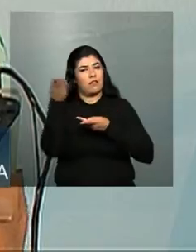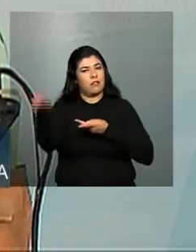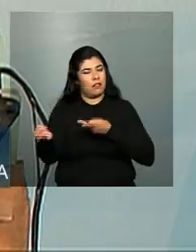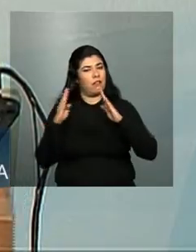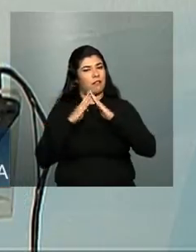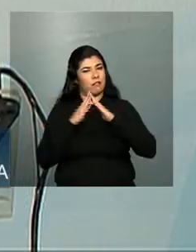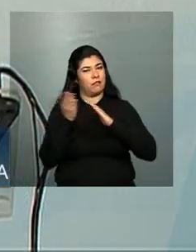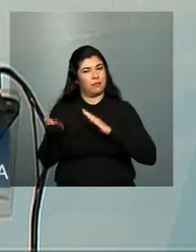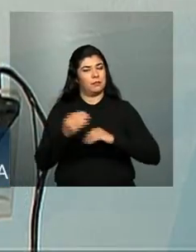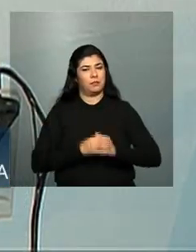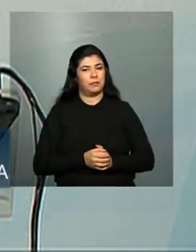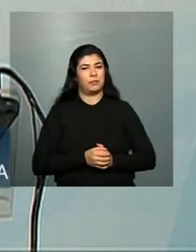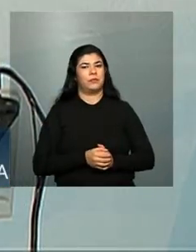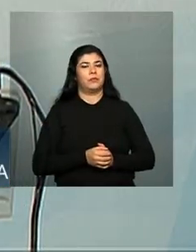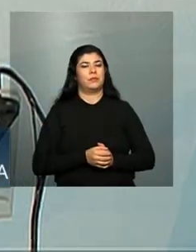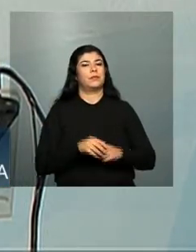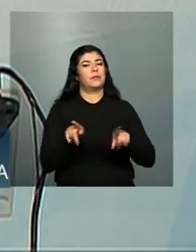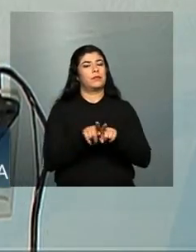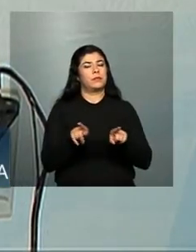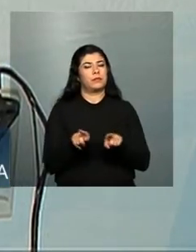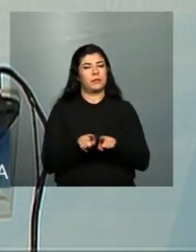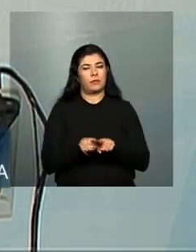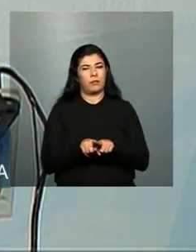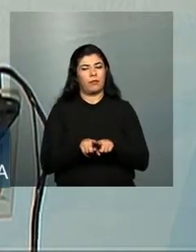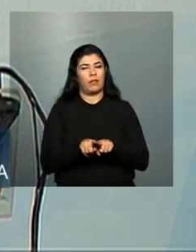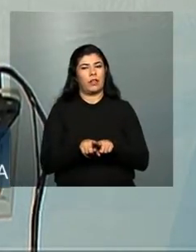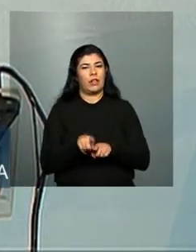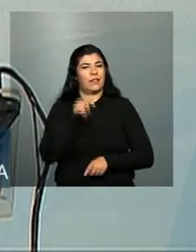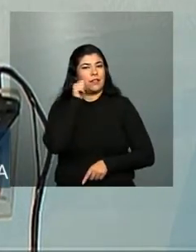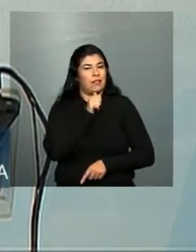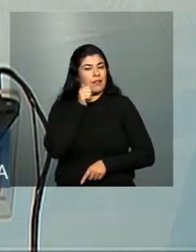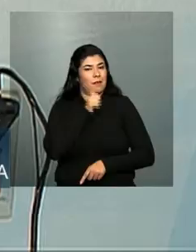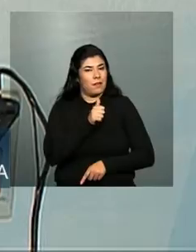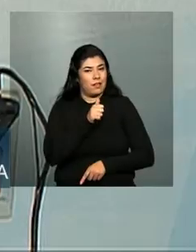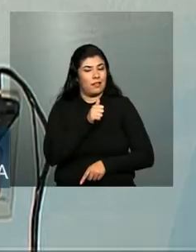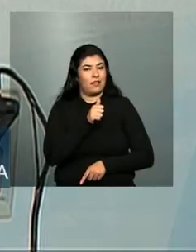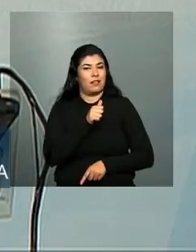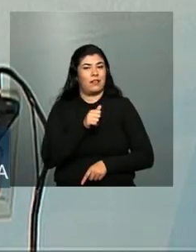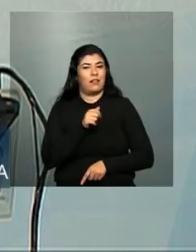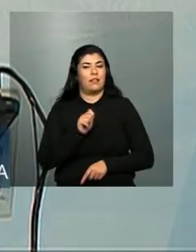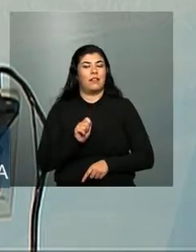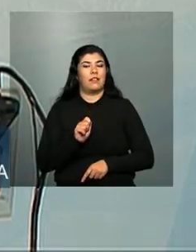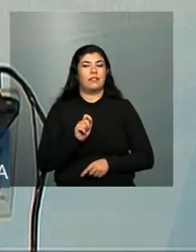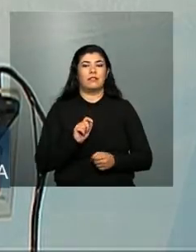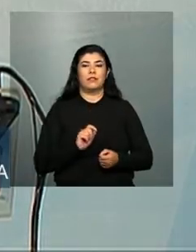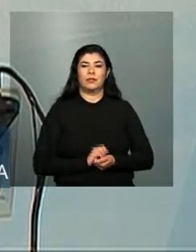da Rilvânia e quando ela colocou